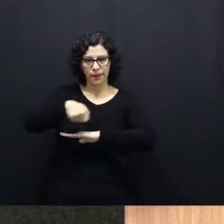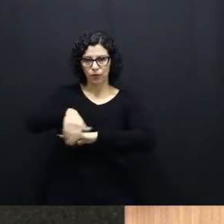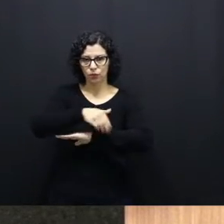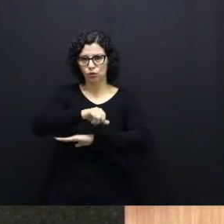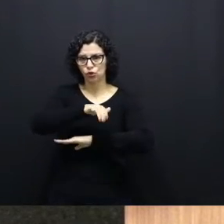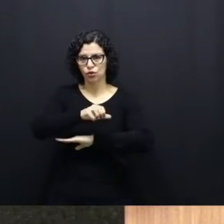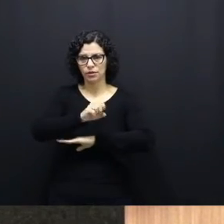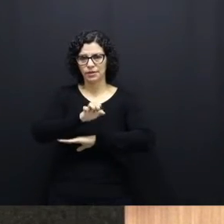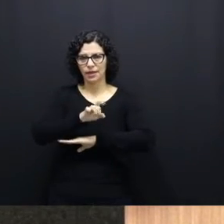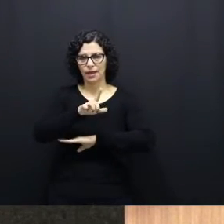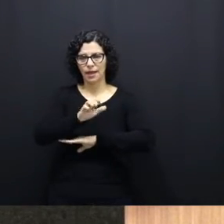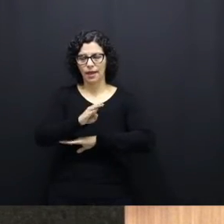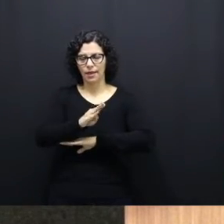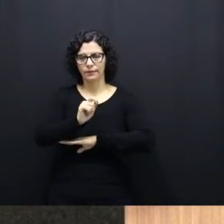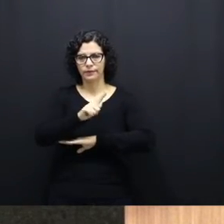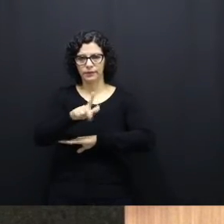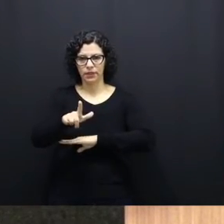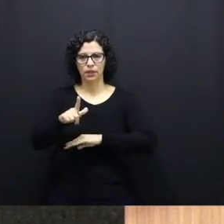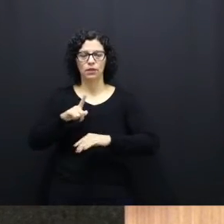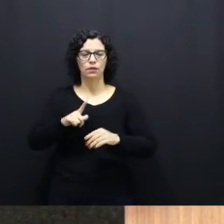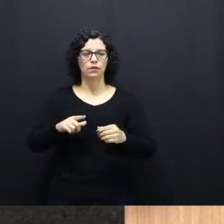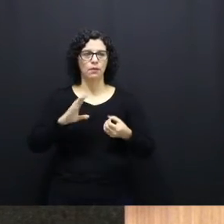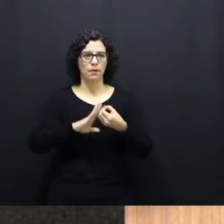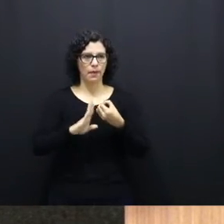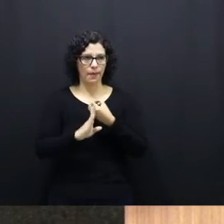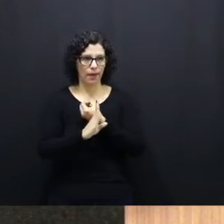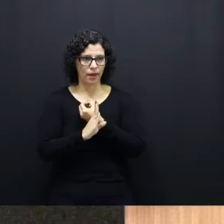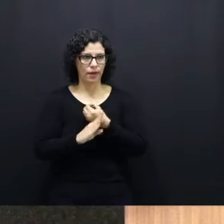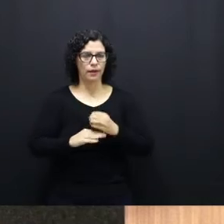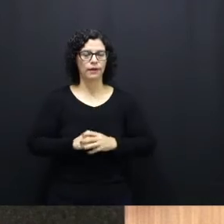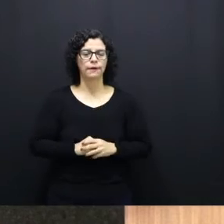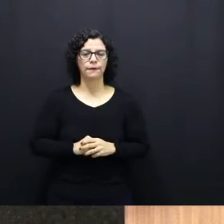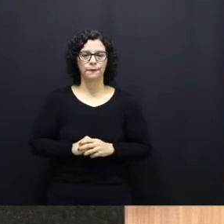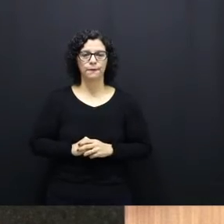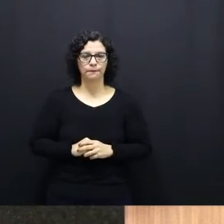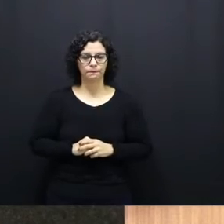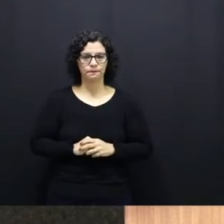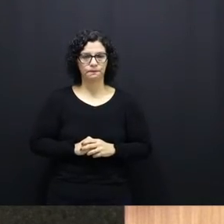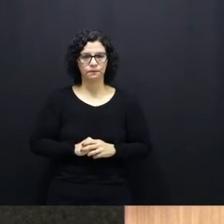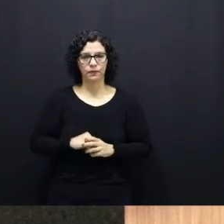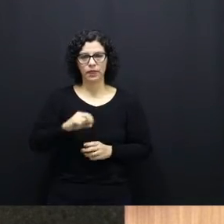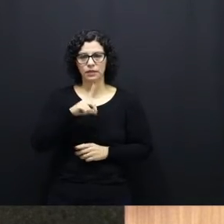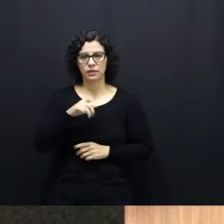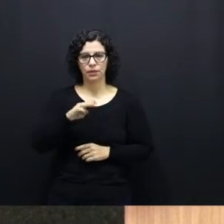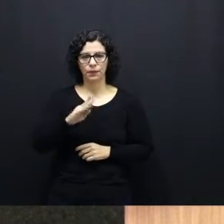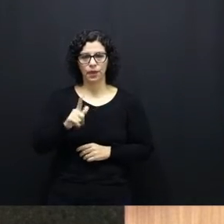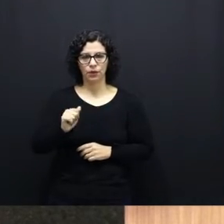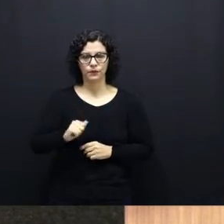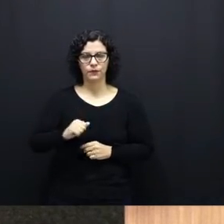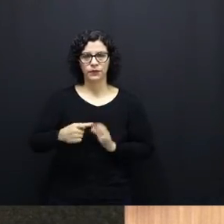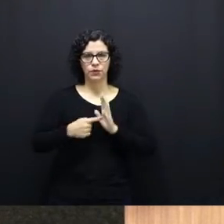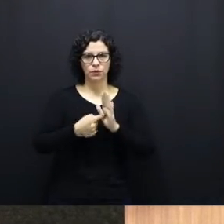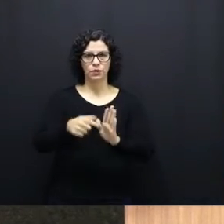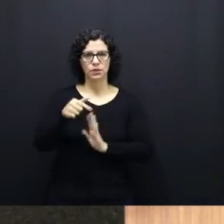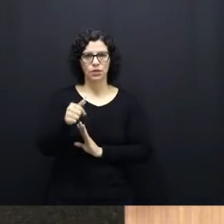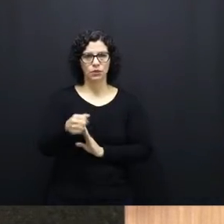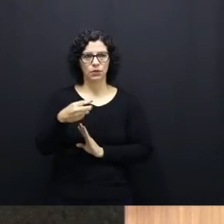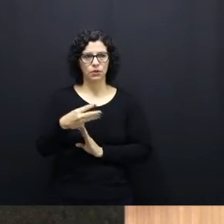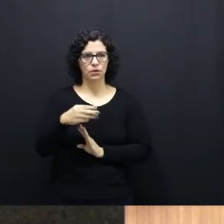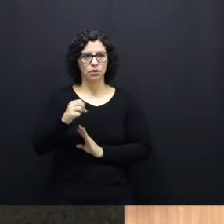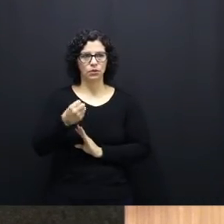entre os trechos da Rua Ernesto zonas Gonçalves até Avenida João Fraga Neto Jardim São Paulo indicação